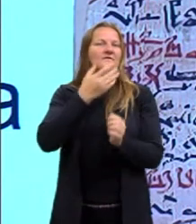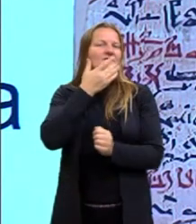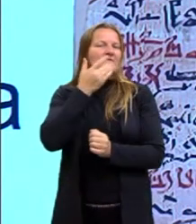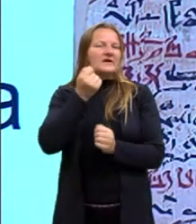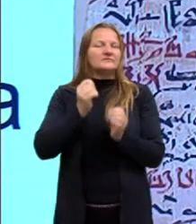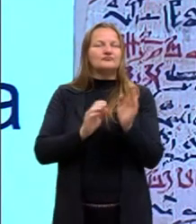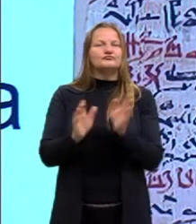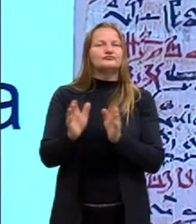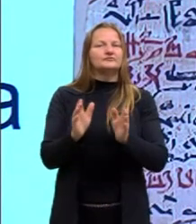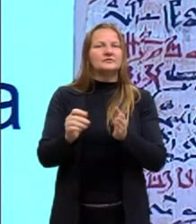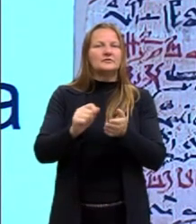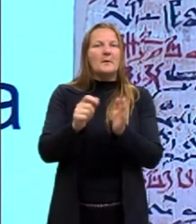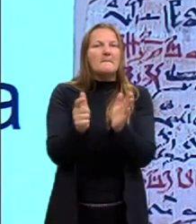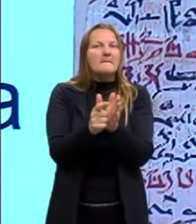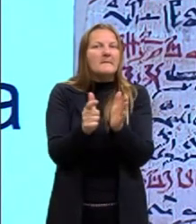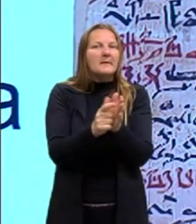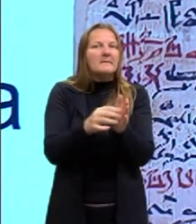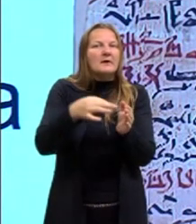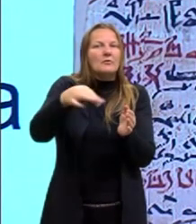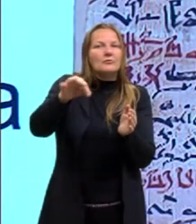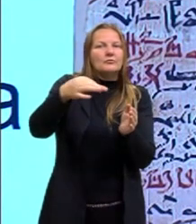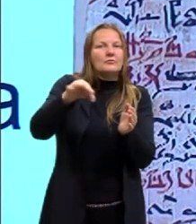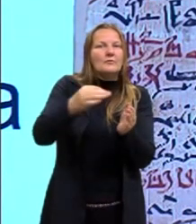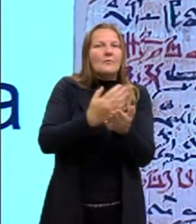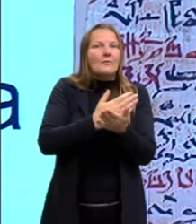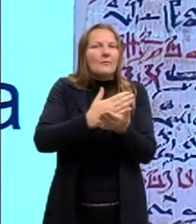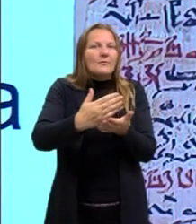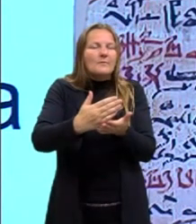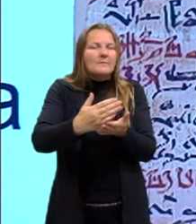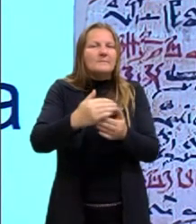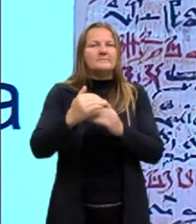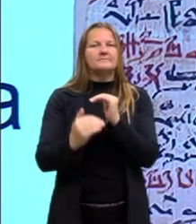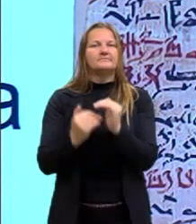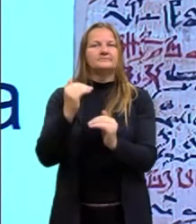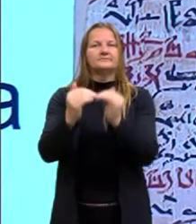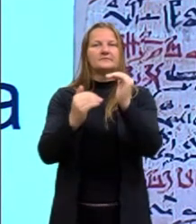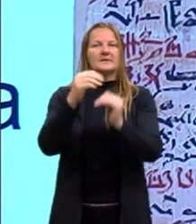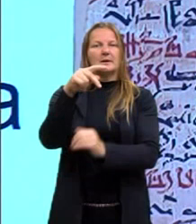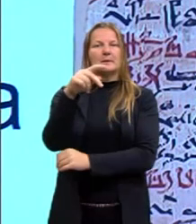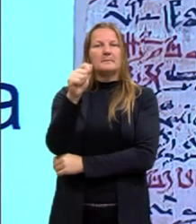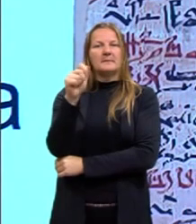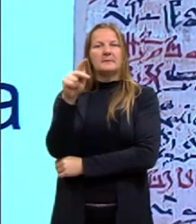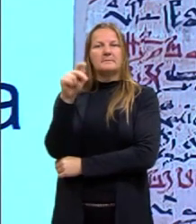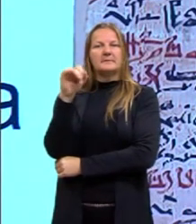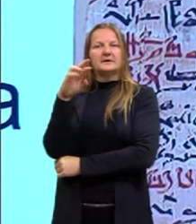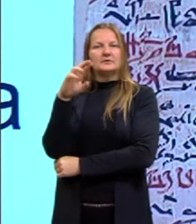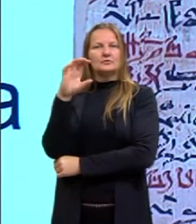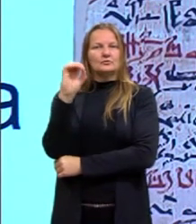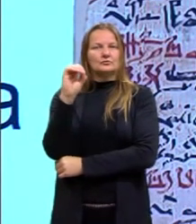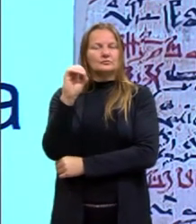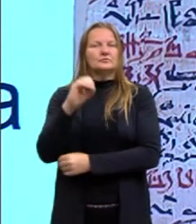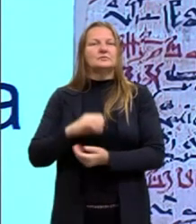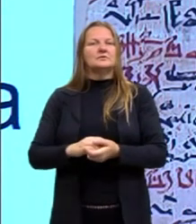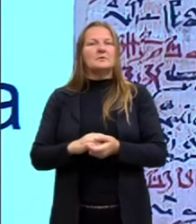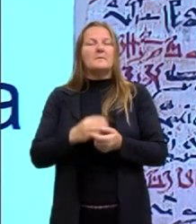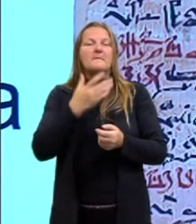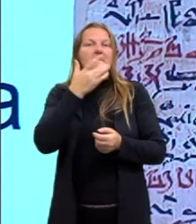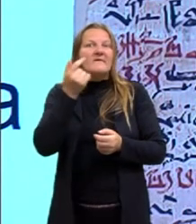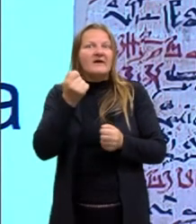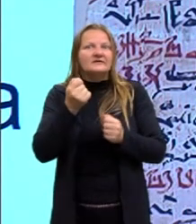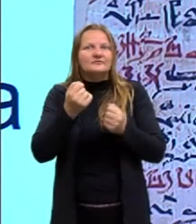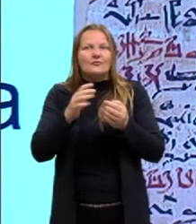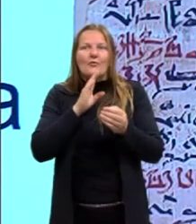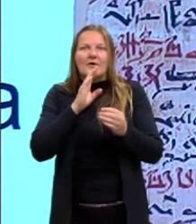acessível de transportar e portanto transformava o conhecimento também em algo mais acessível